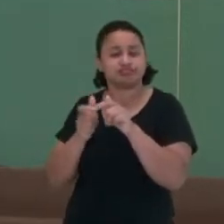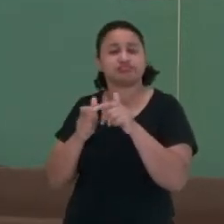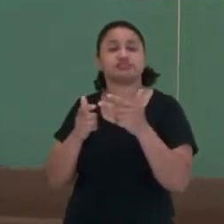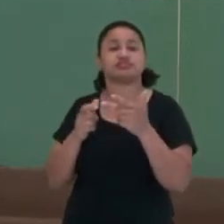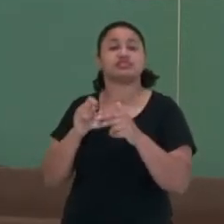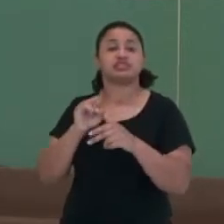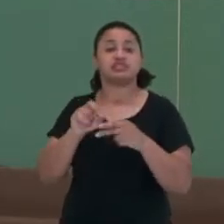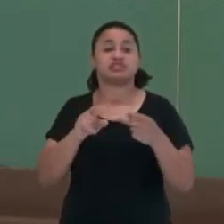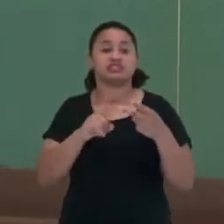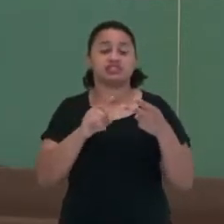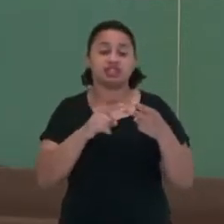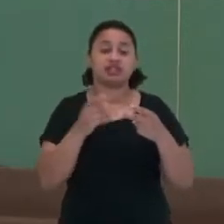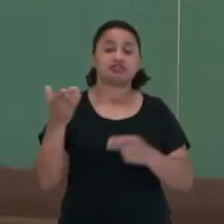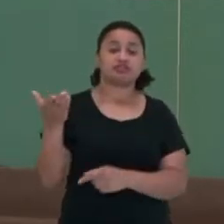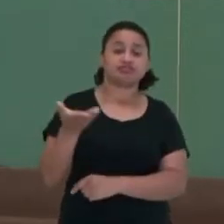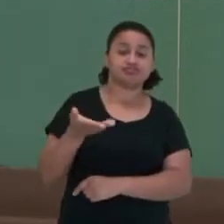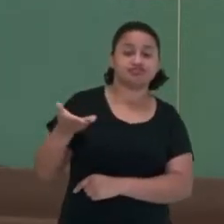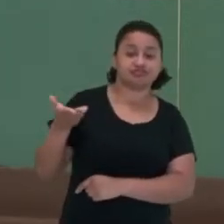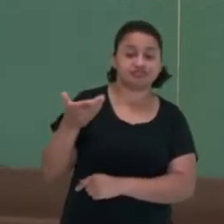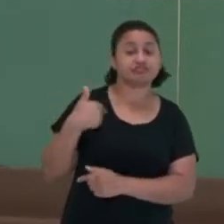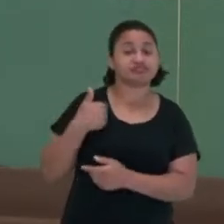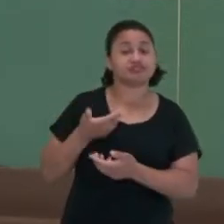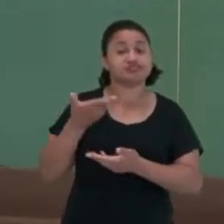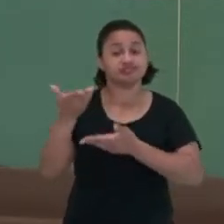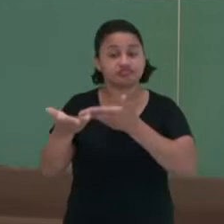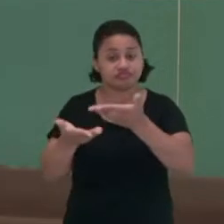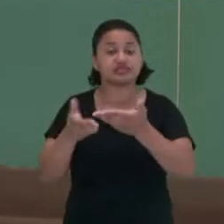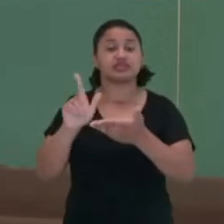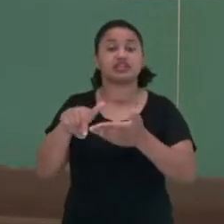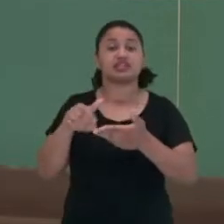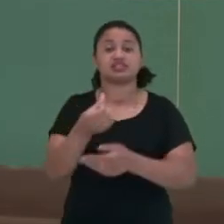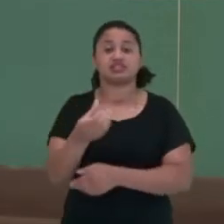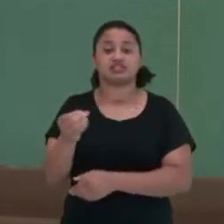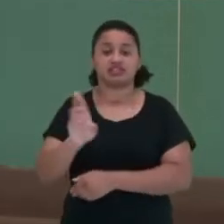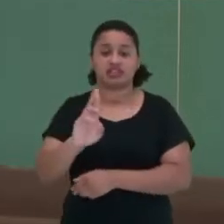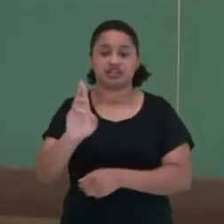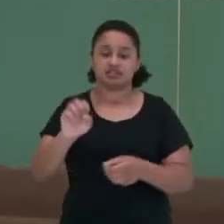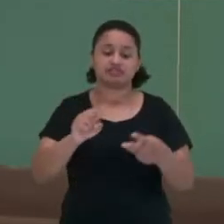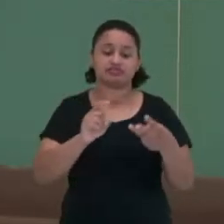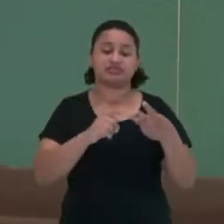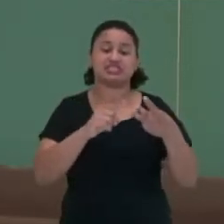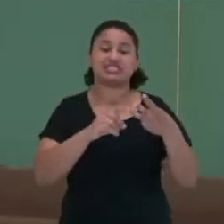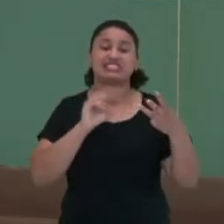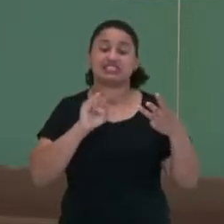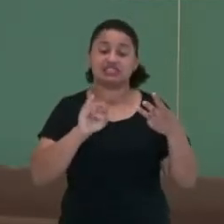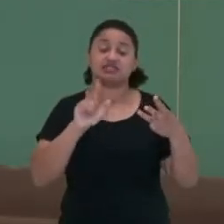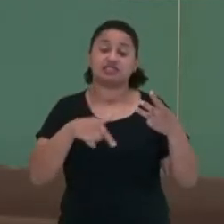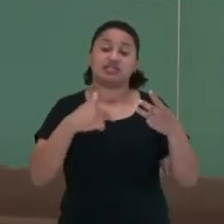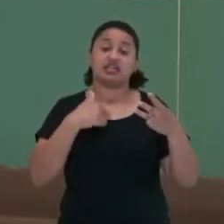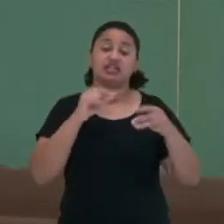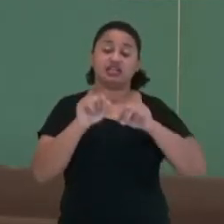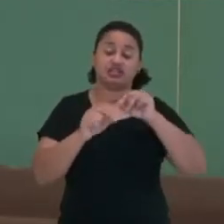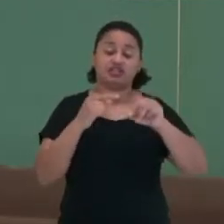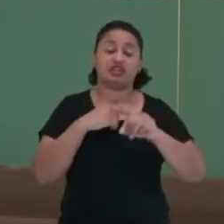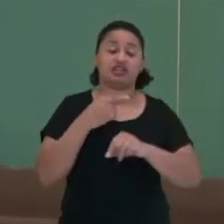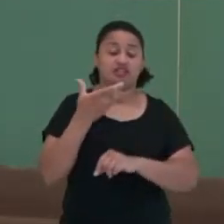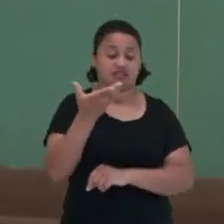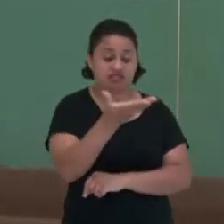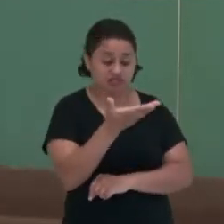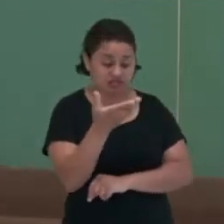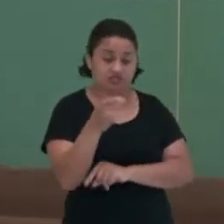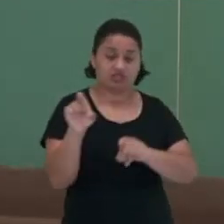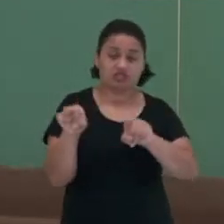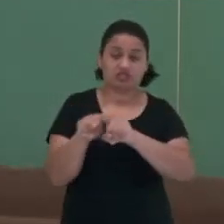um prestador de serviço, ele vai pagar R$ 60. Agora, se ele vai prestar um serviço e